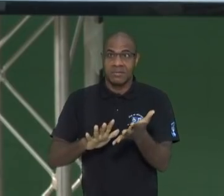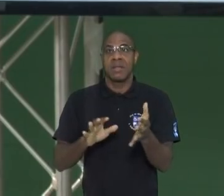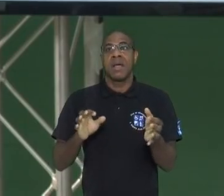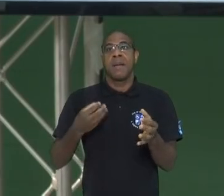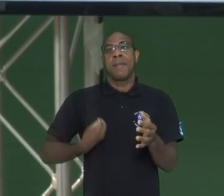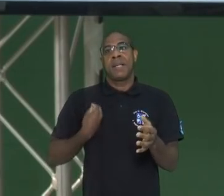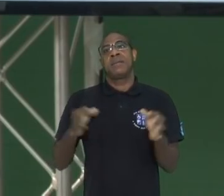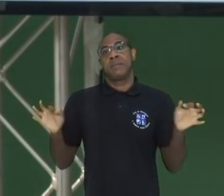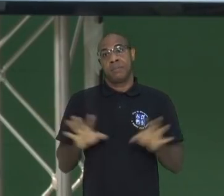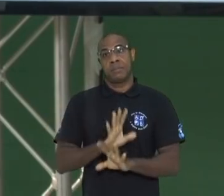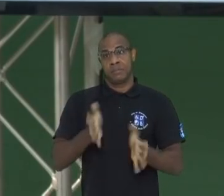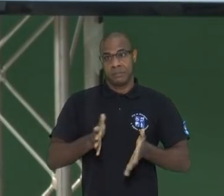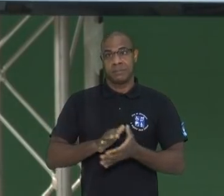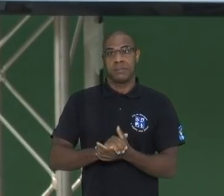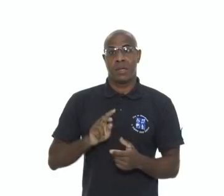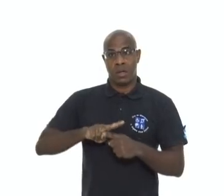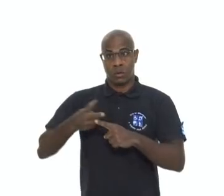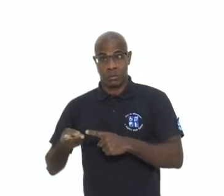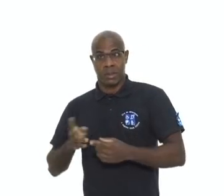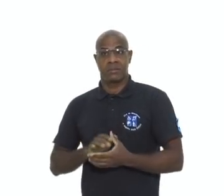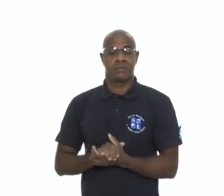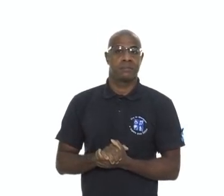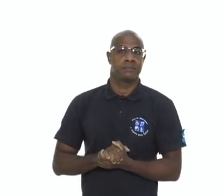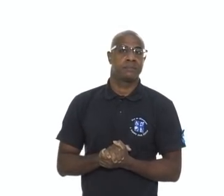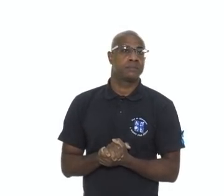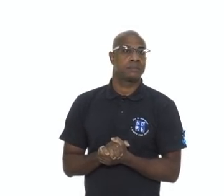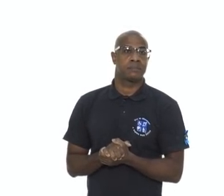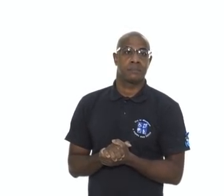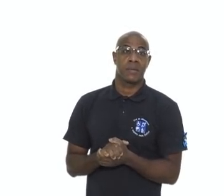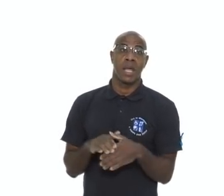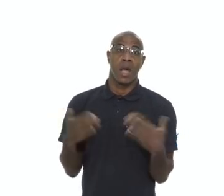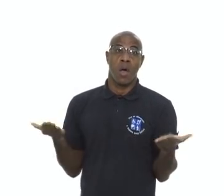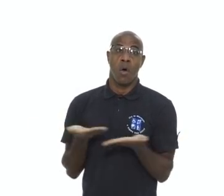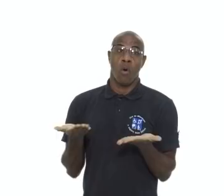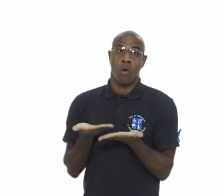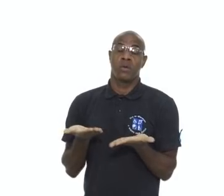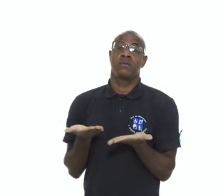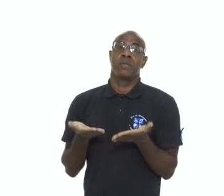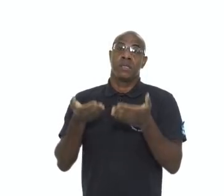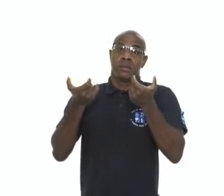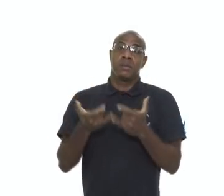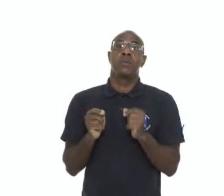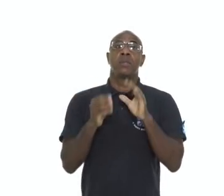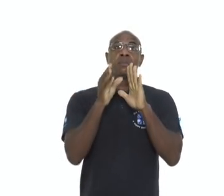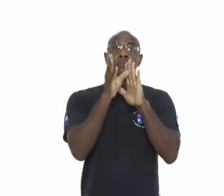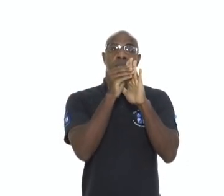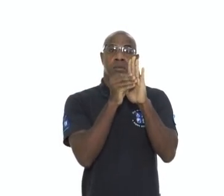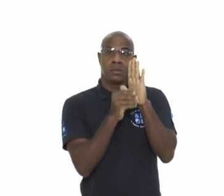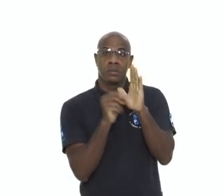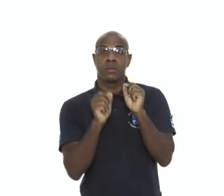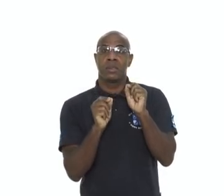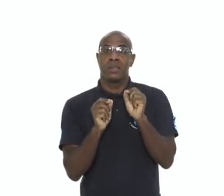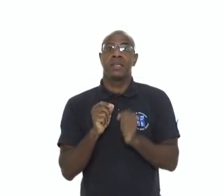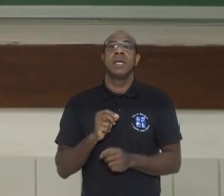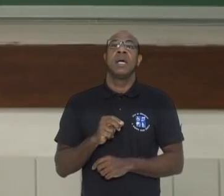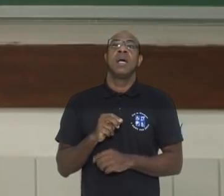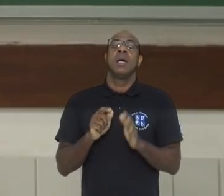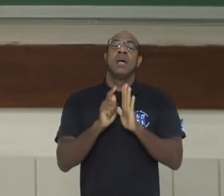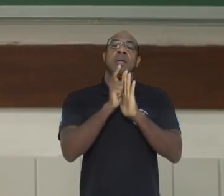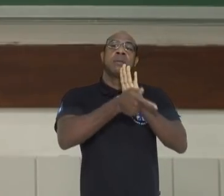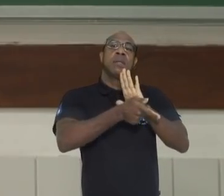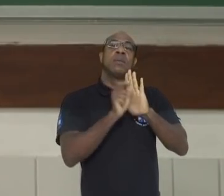com a nossa aula de hoje? Então, hoje nós vamos falar sobre o gênero romance. E nós